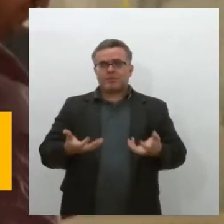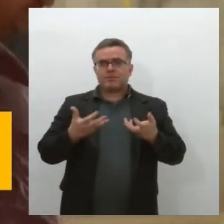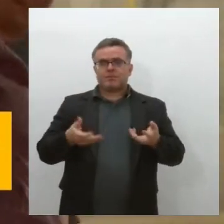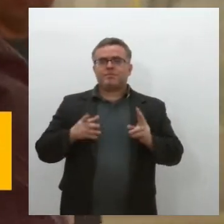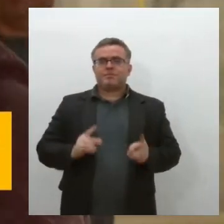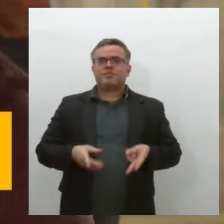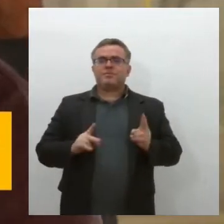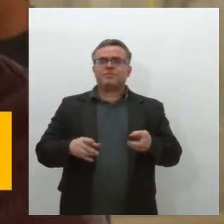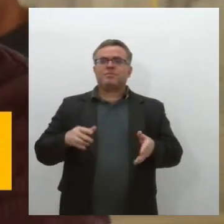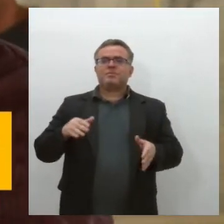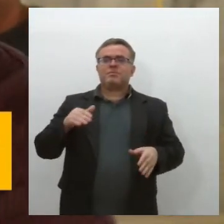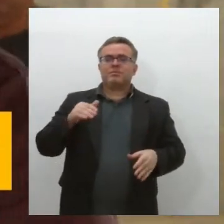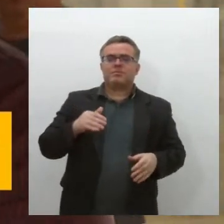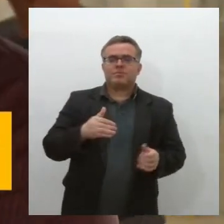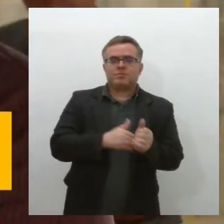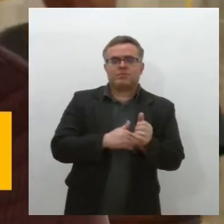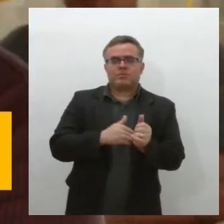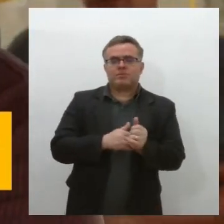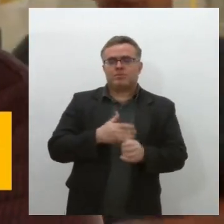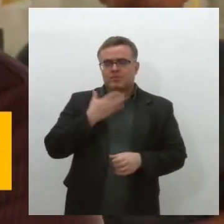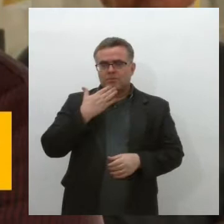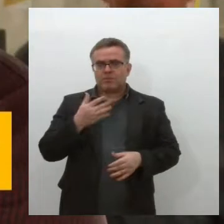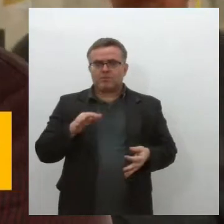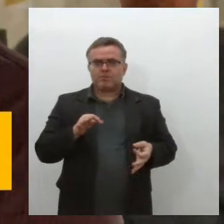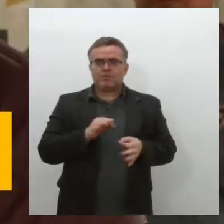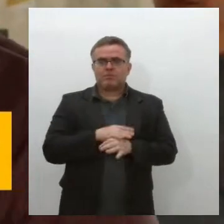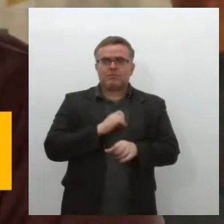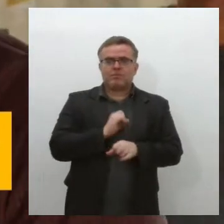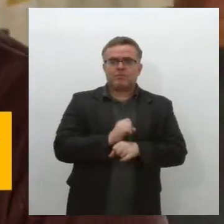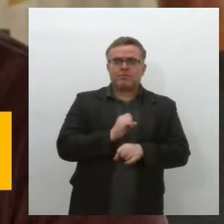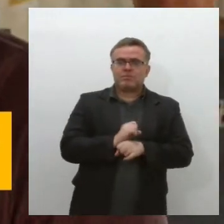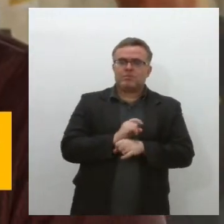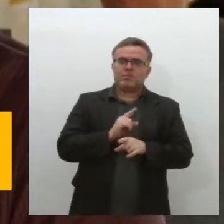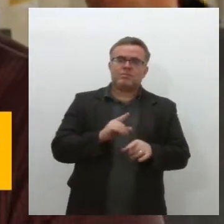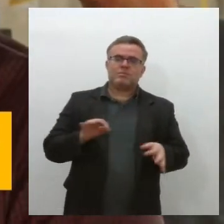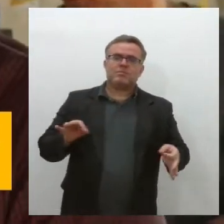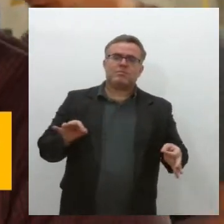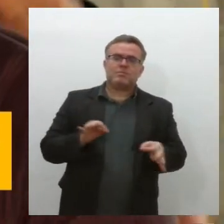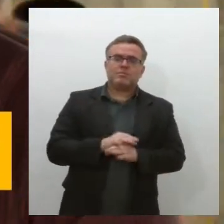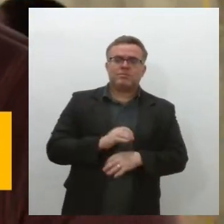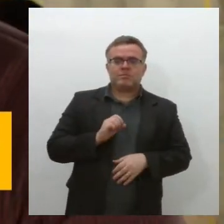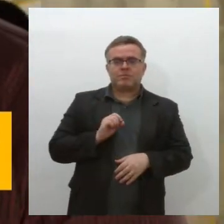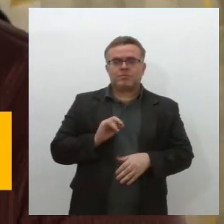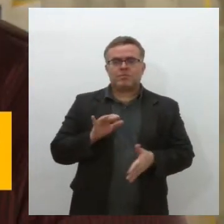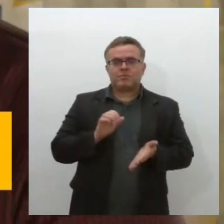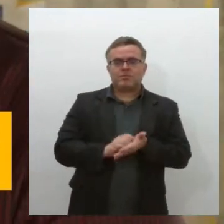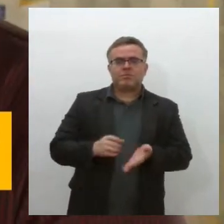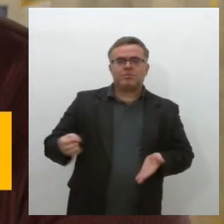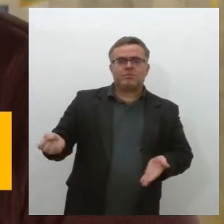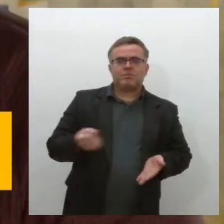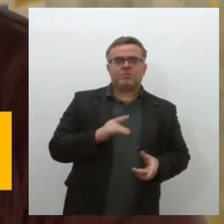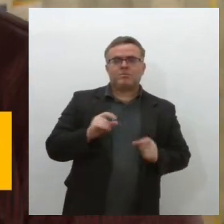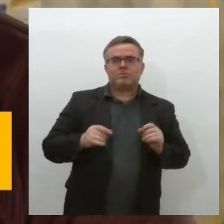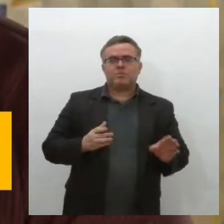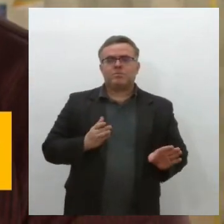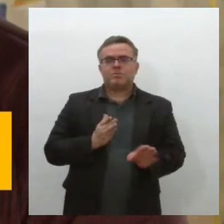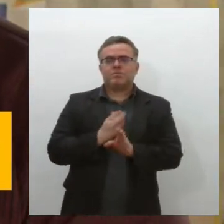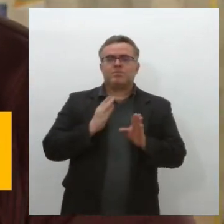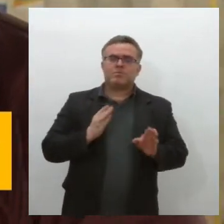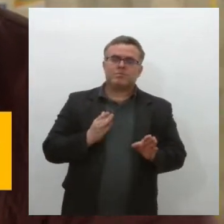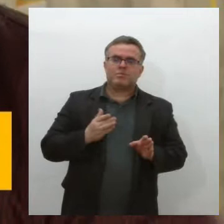senha, solicita o serviço e aguarda para o seu atendimento. Aí lá vai dizer se é um cadastro novo ou se é retificação, né? Então